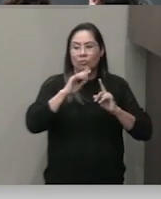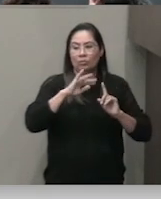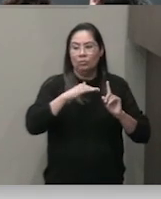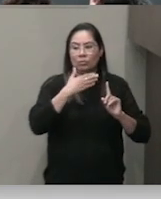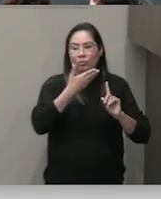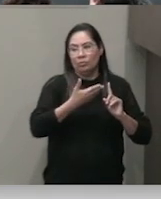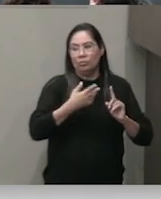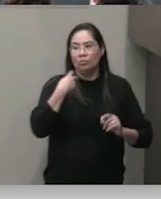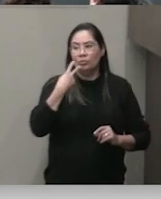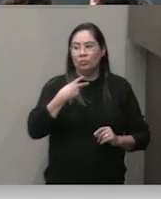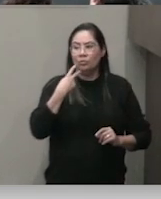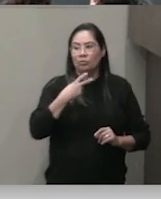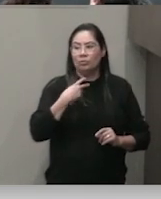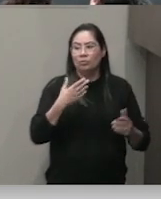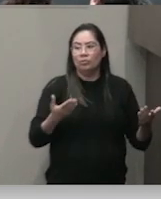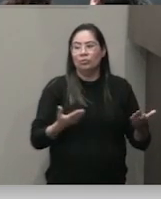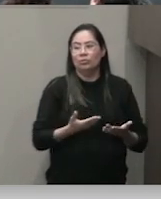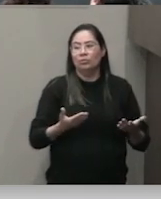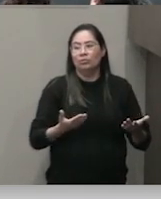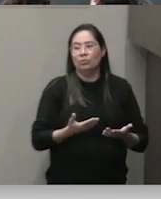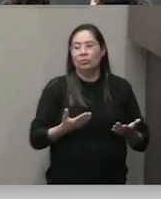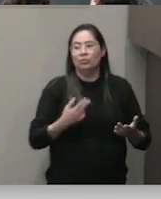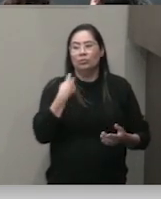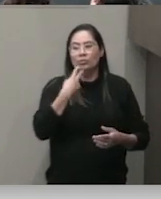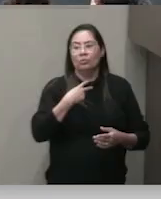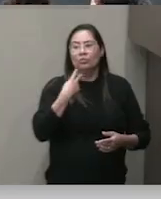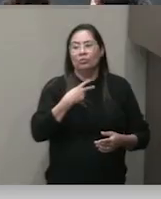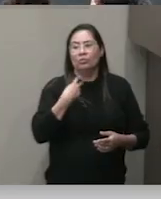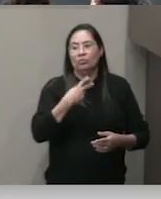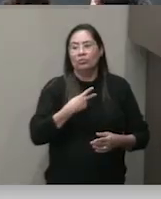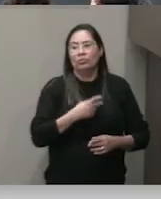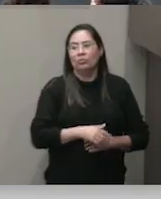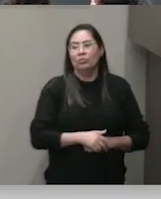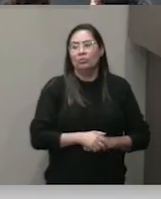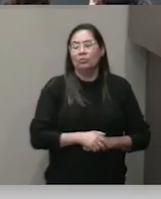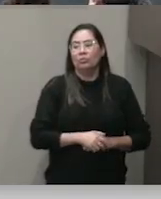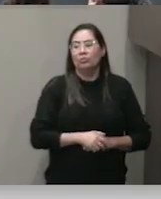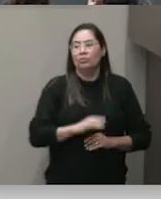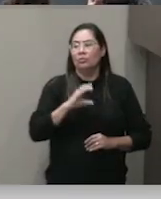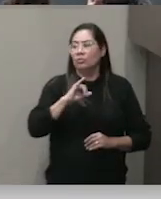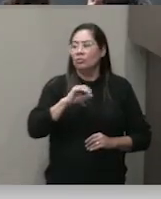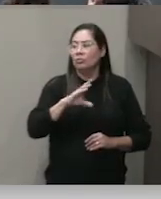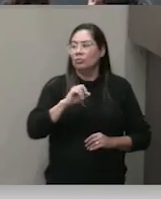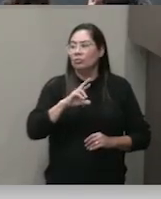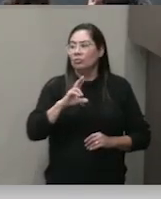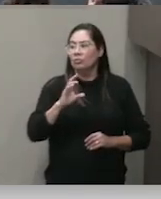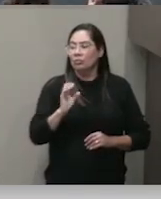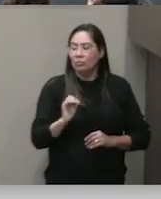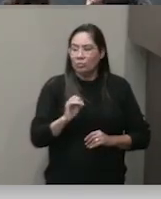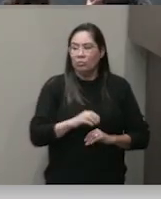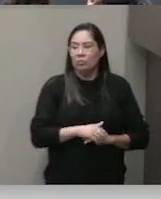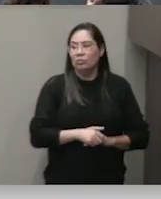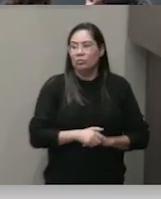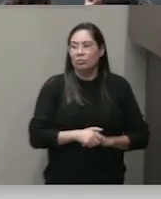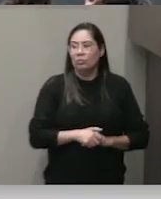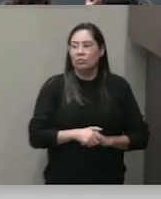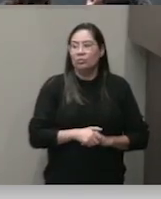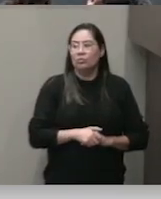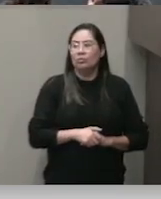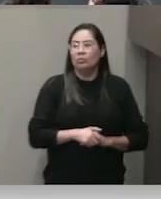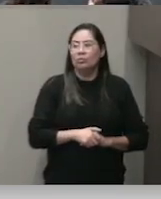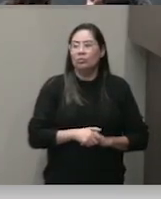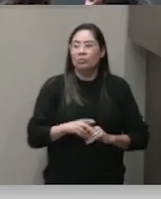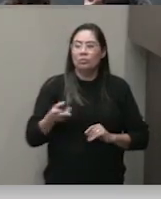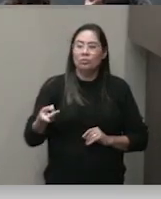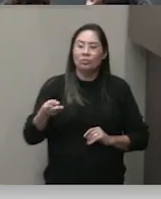hoje o orador do grande expediente era o vereador Cícero Ramon Pedroso Martins, qual fez